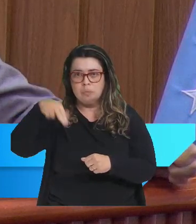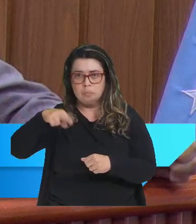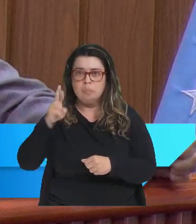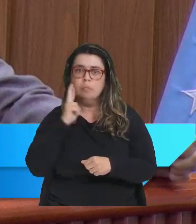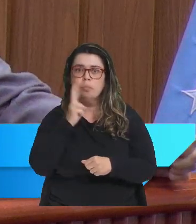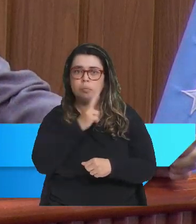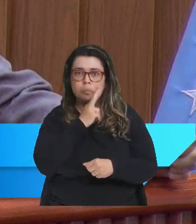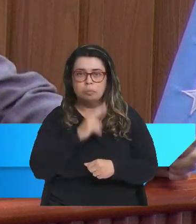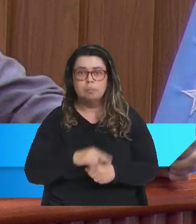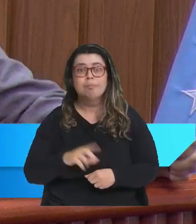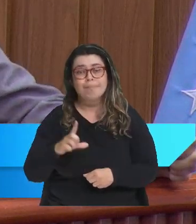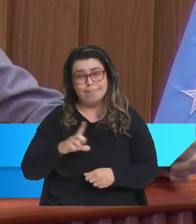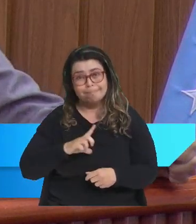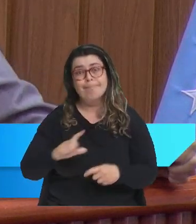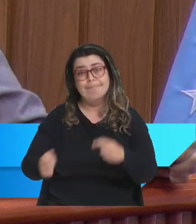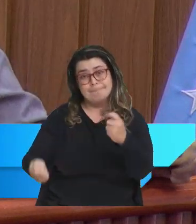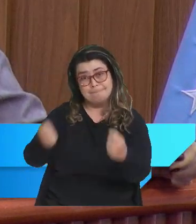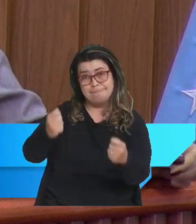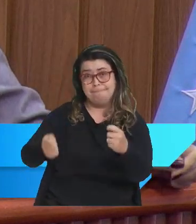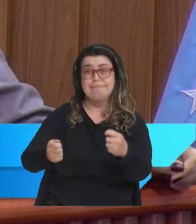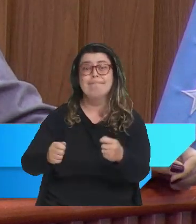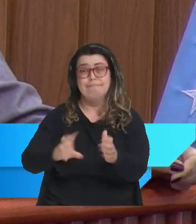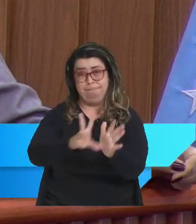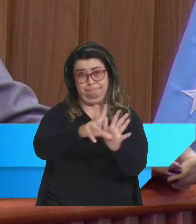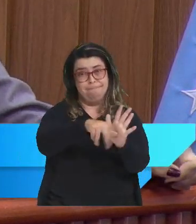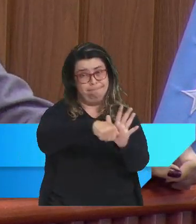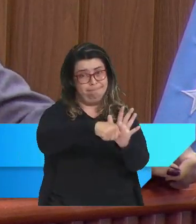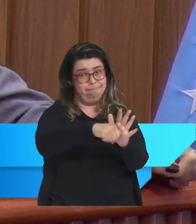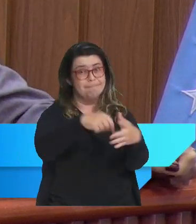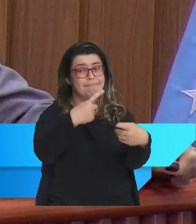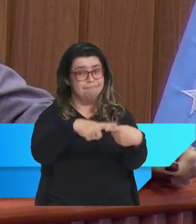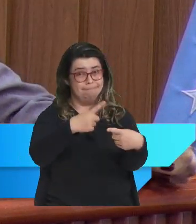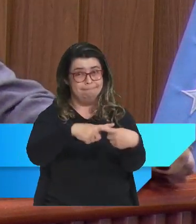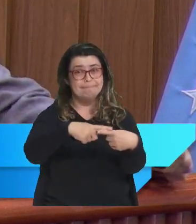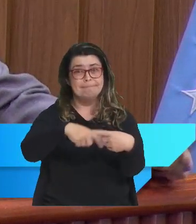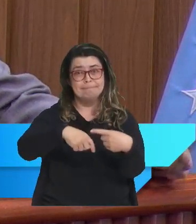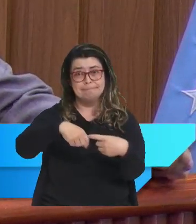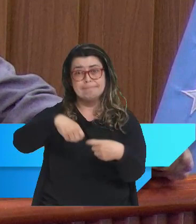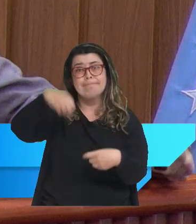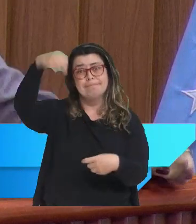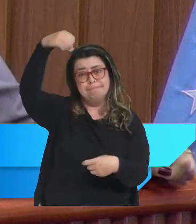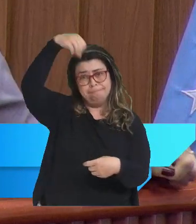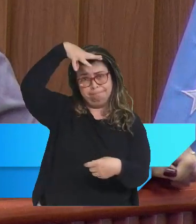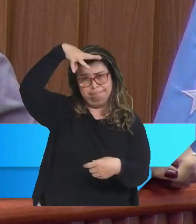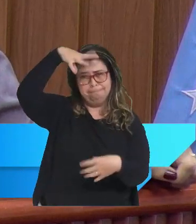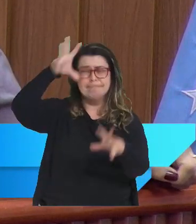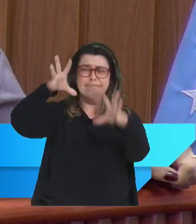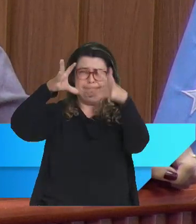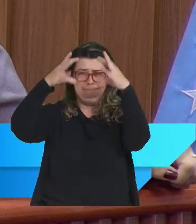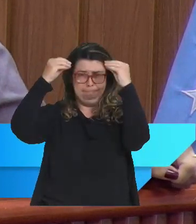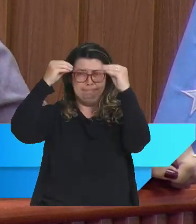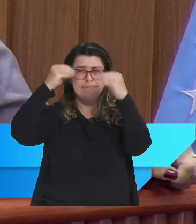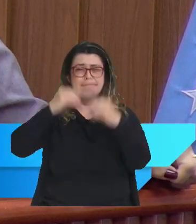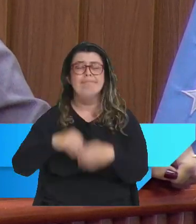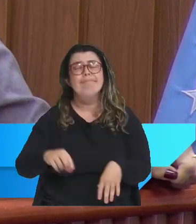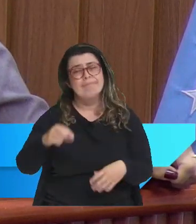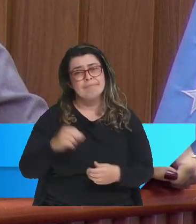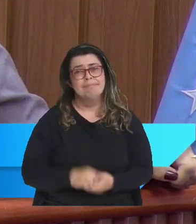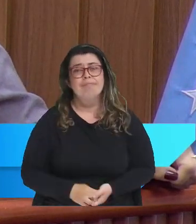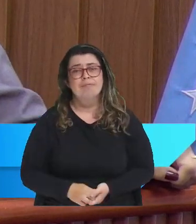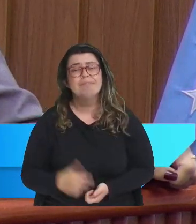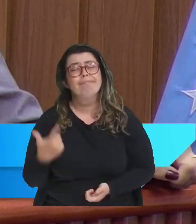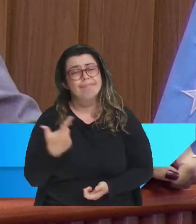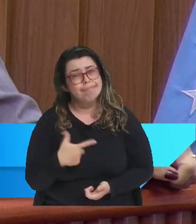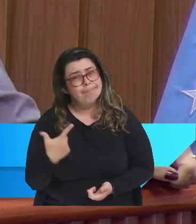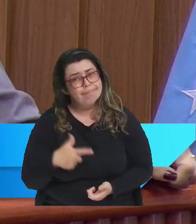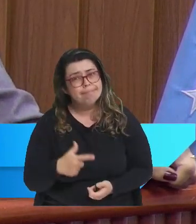carro roubado. Por quê? Porque a iluminação está ruim, da pouca iluminação no local,